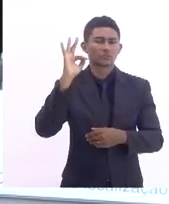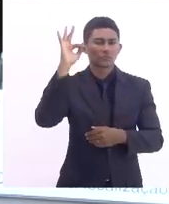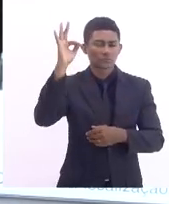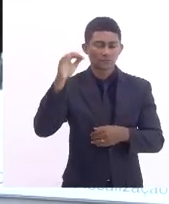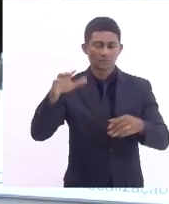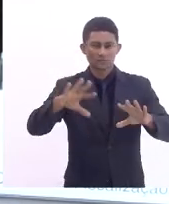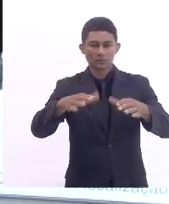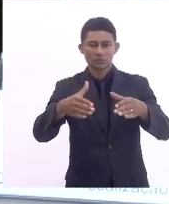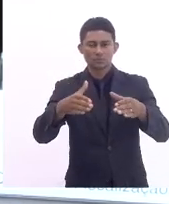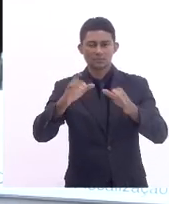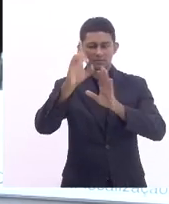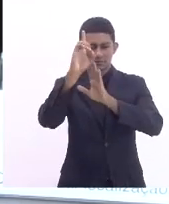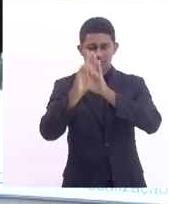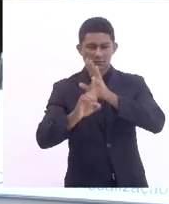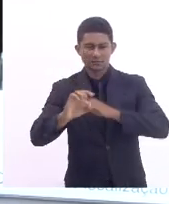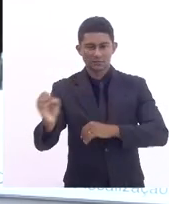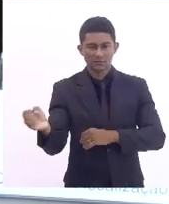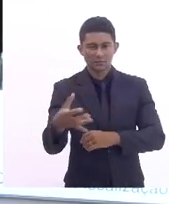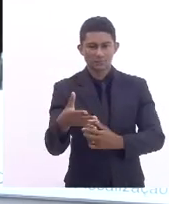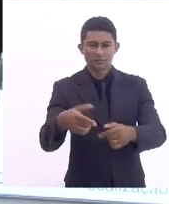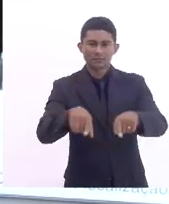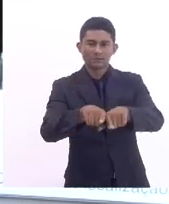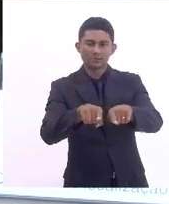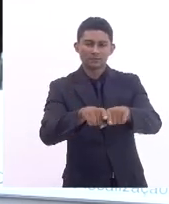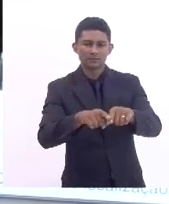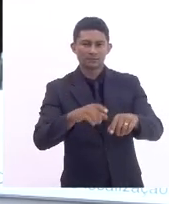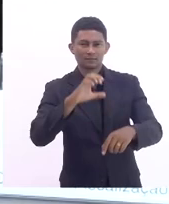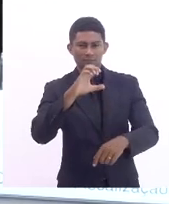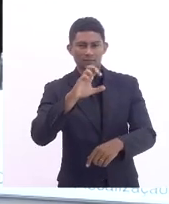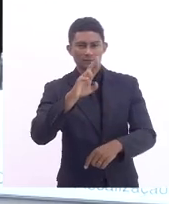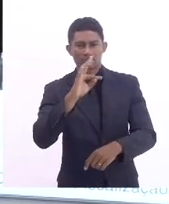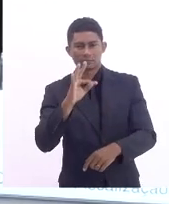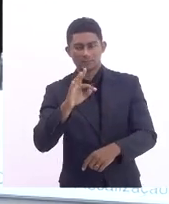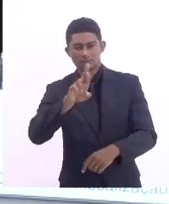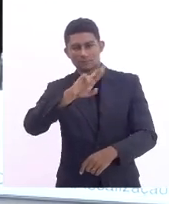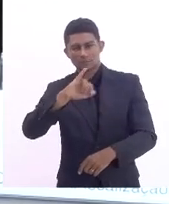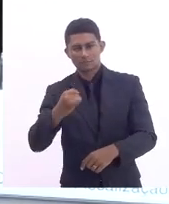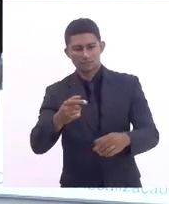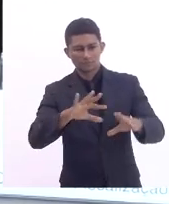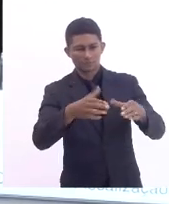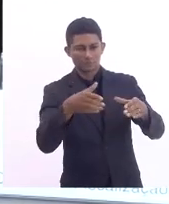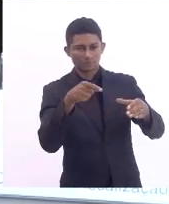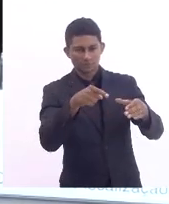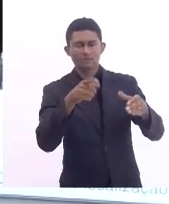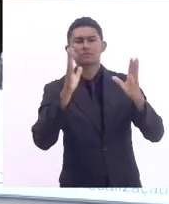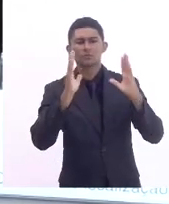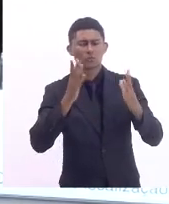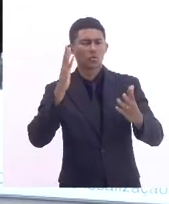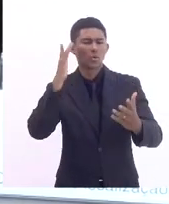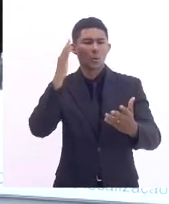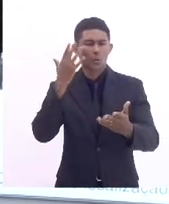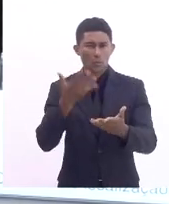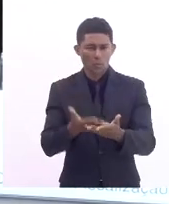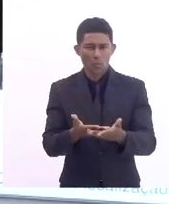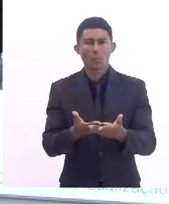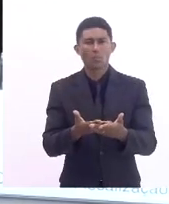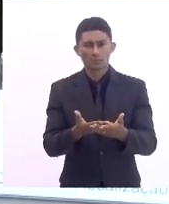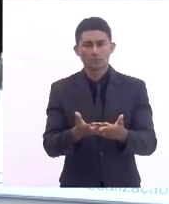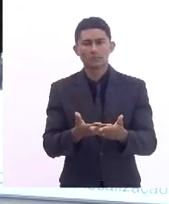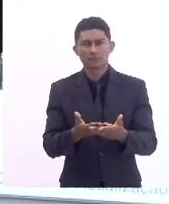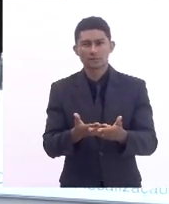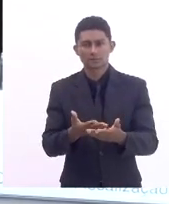essa nova diretoria com o crp-rj que passou por um processo de intervenção